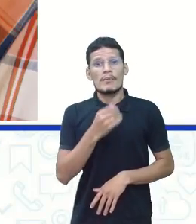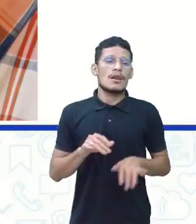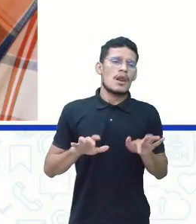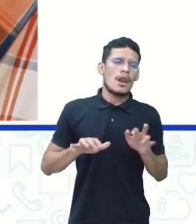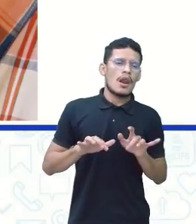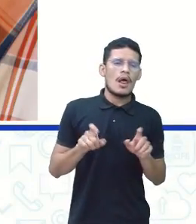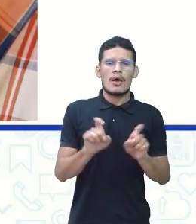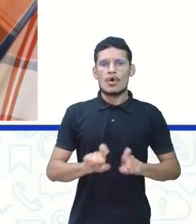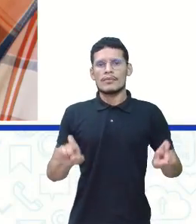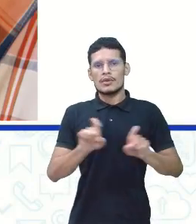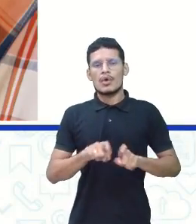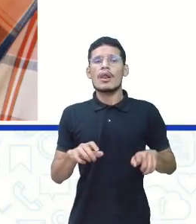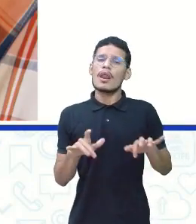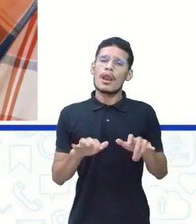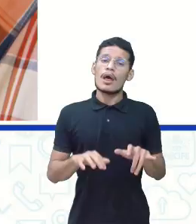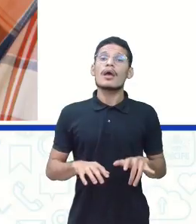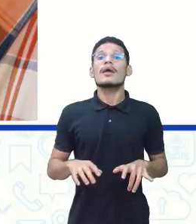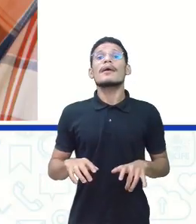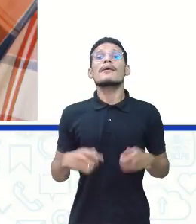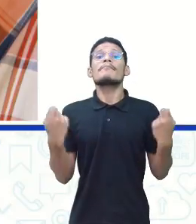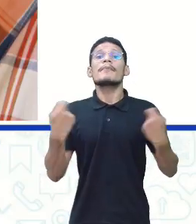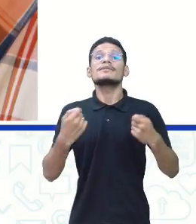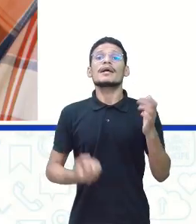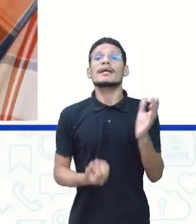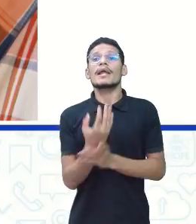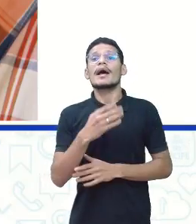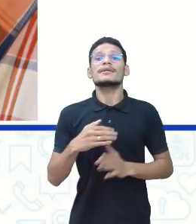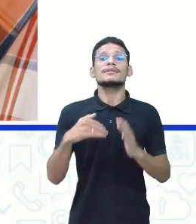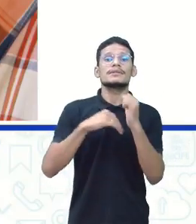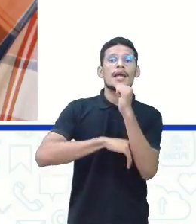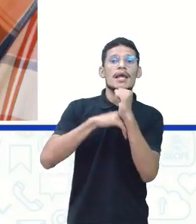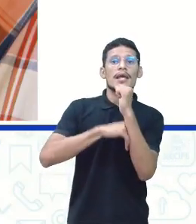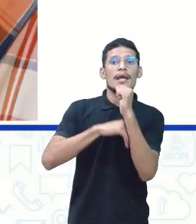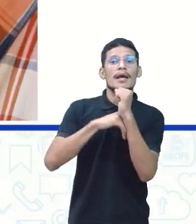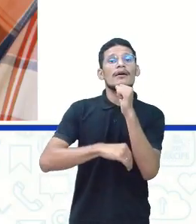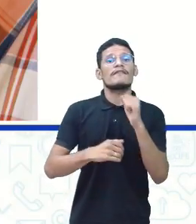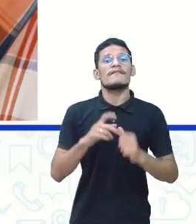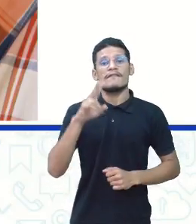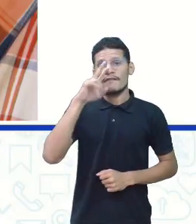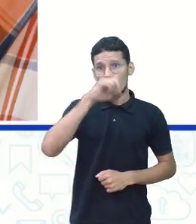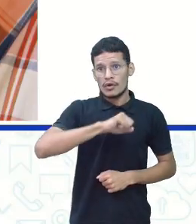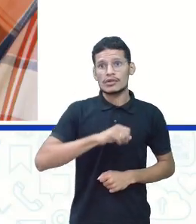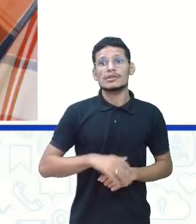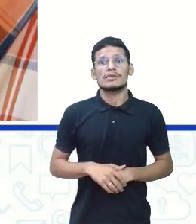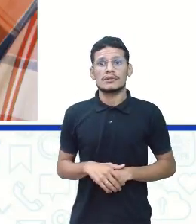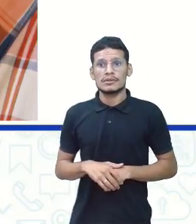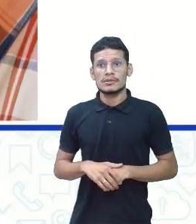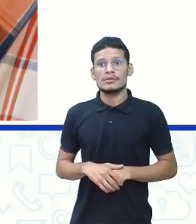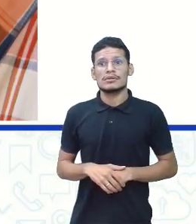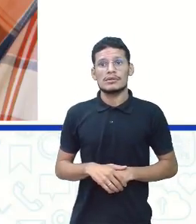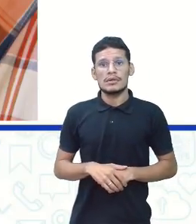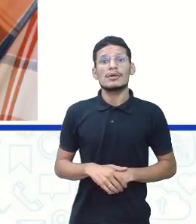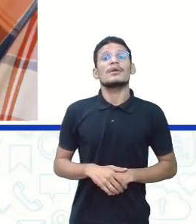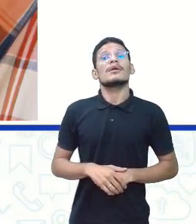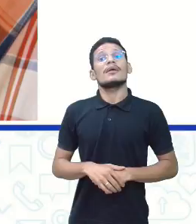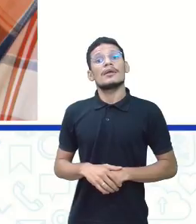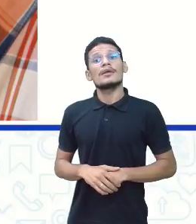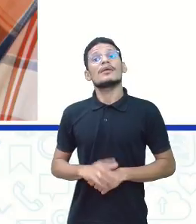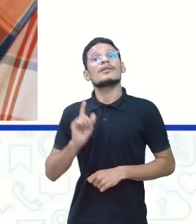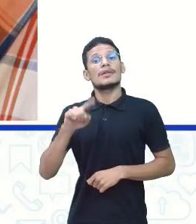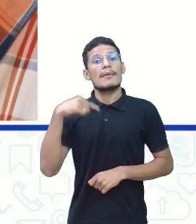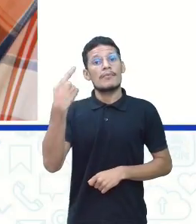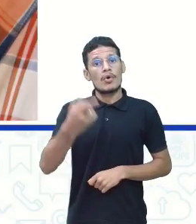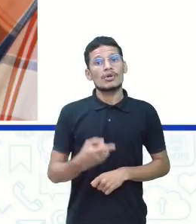no computador que ele disse que precisa criar uma senha. Então, ele criou uma senha forte. E, em seguida, ele, quebra a